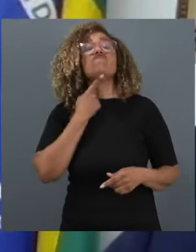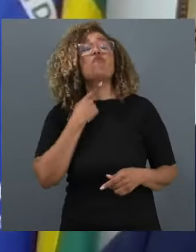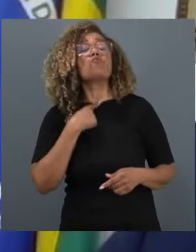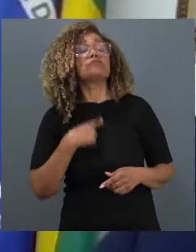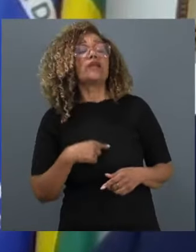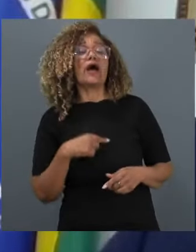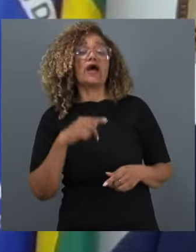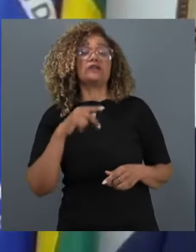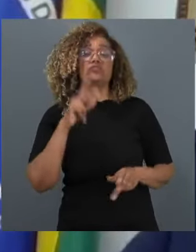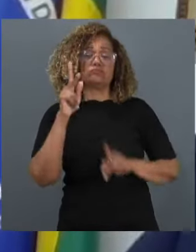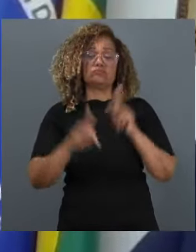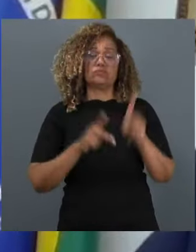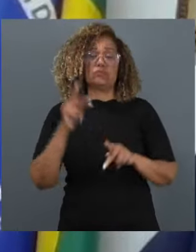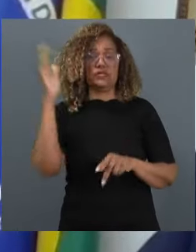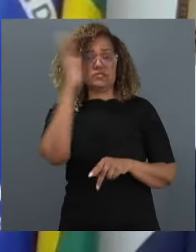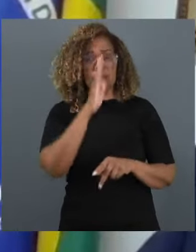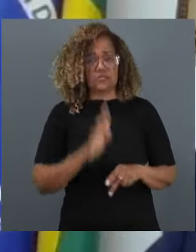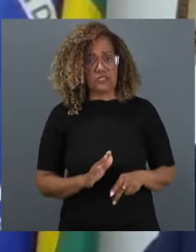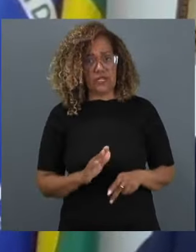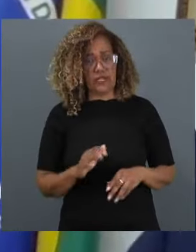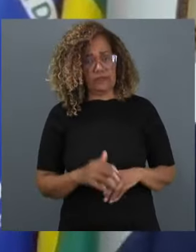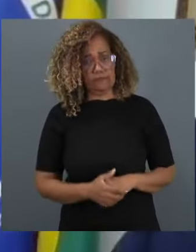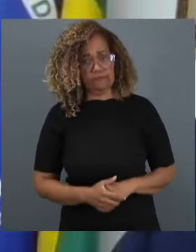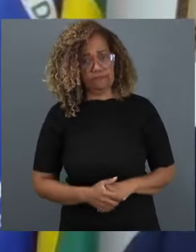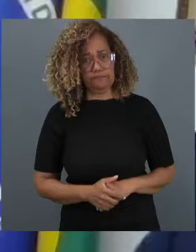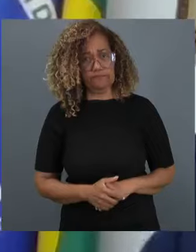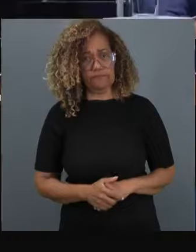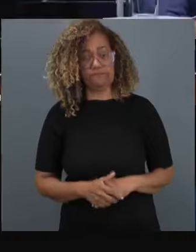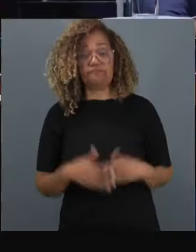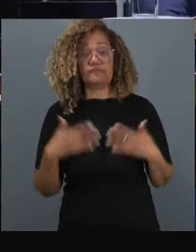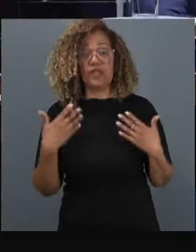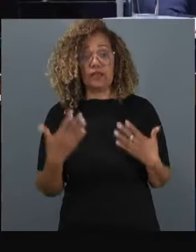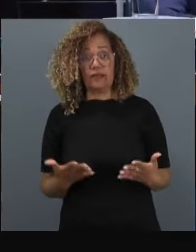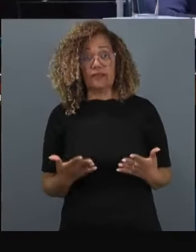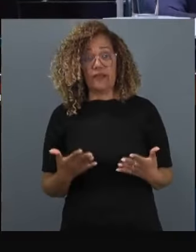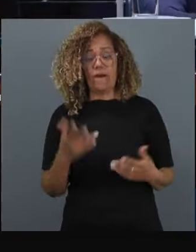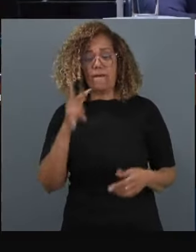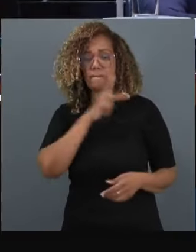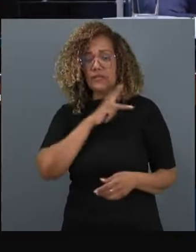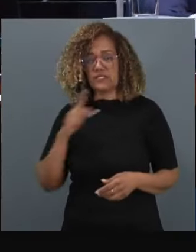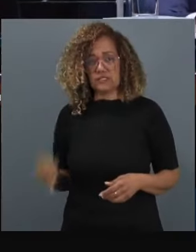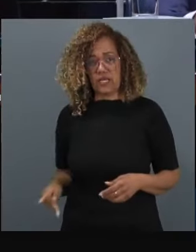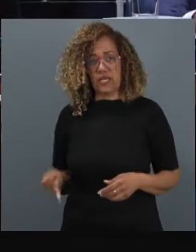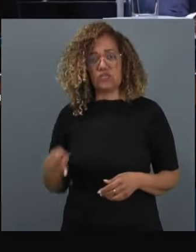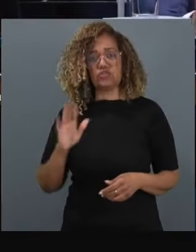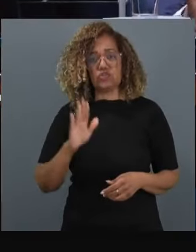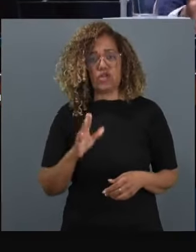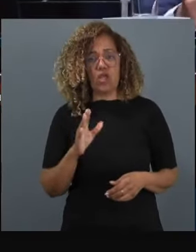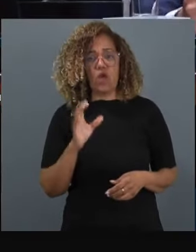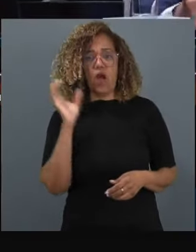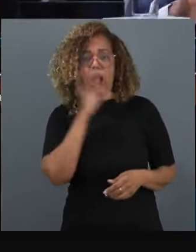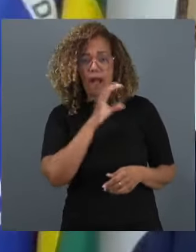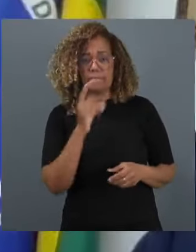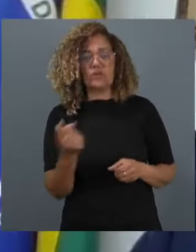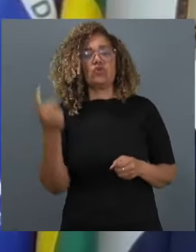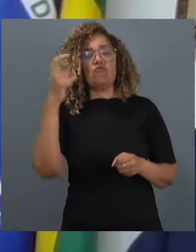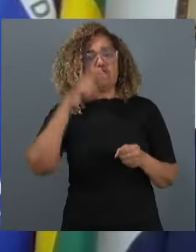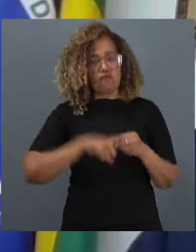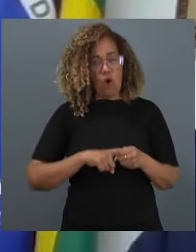população brasileira. Então, eu, senhor presidente, estou embarcando daqui a pouco para Brasília,